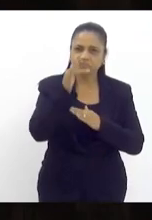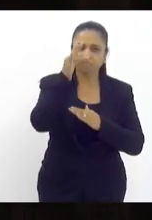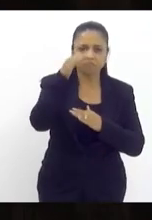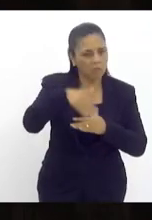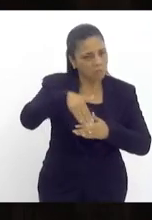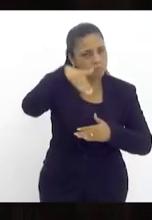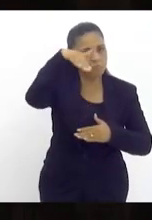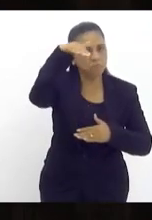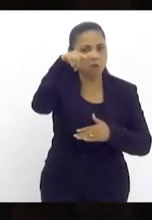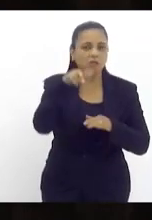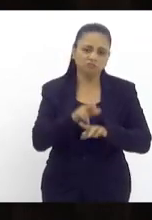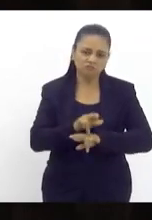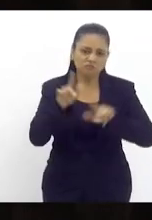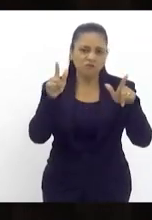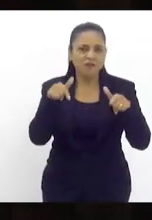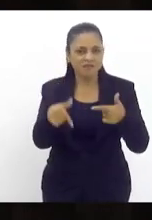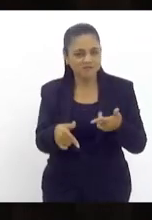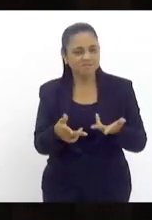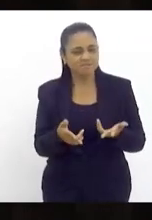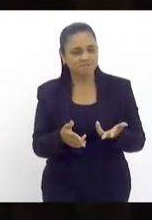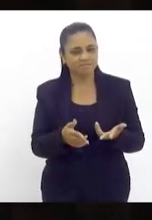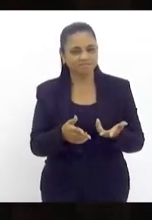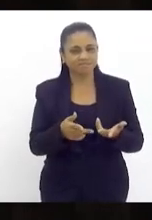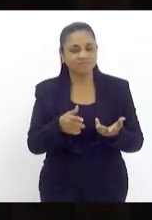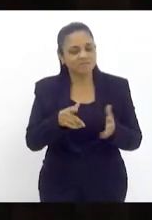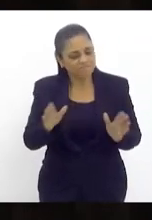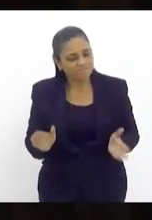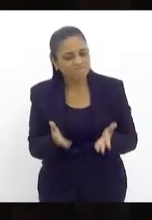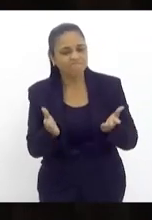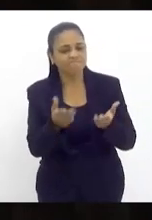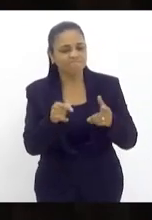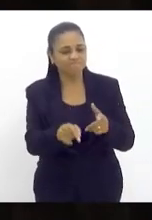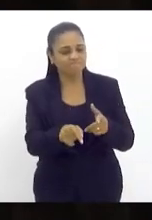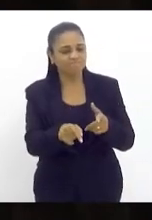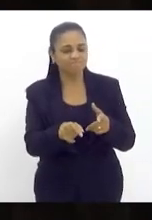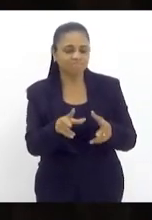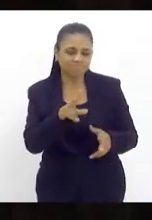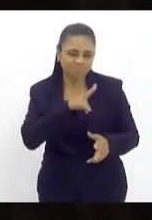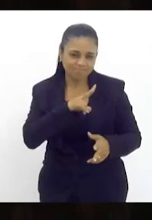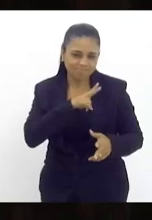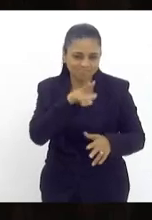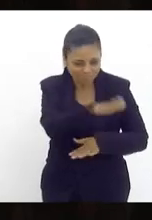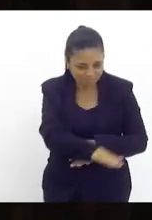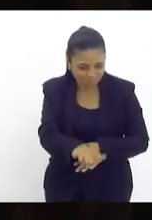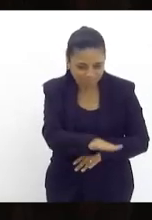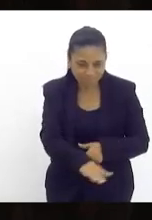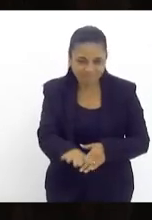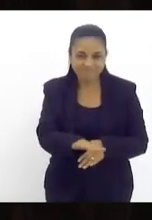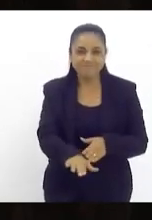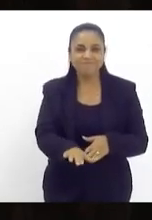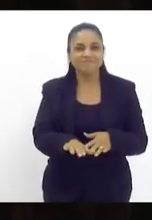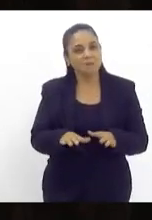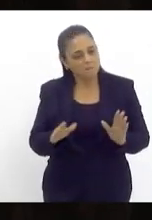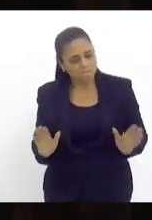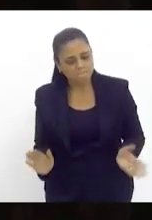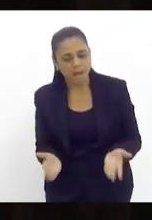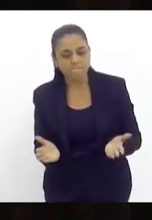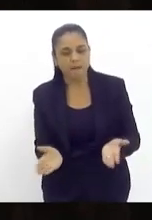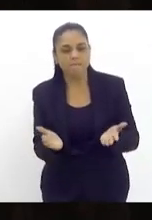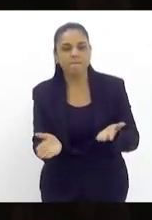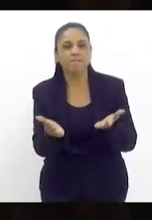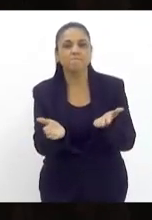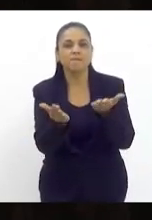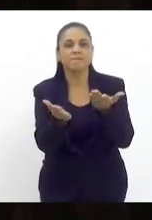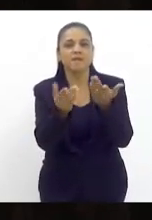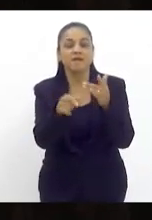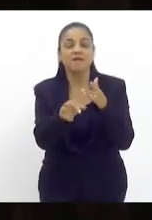uma diferença. Então, ali, investir no florescimento pessoal, né, de forma personalizada, até como faz